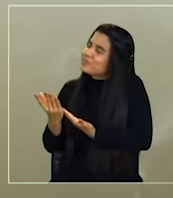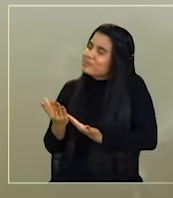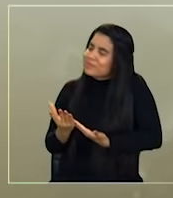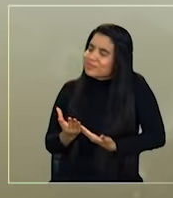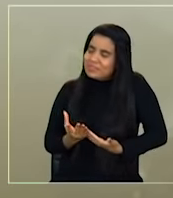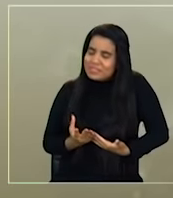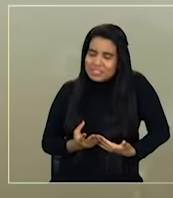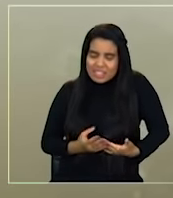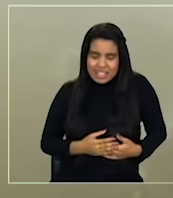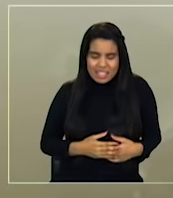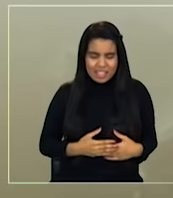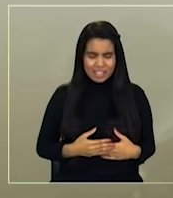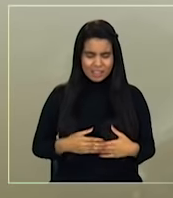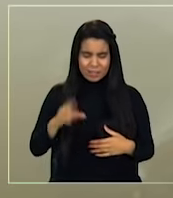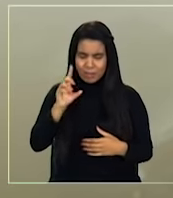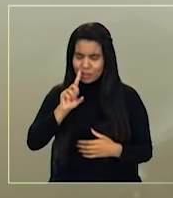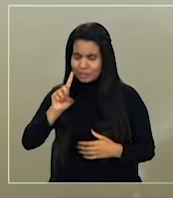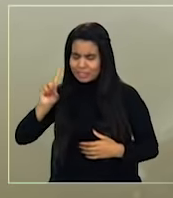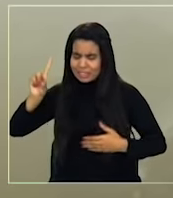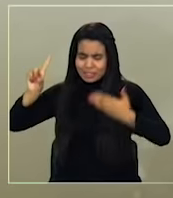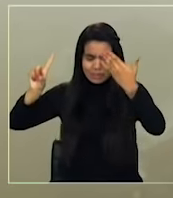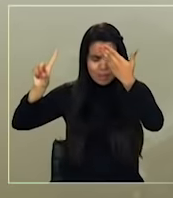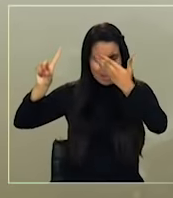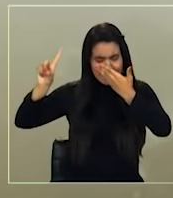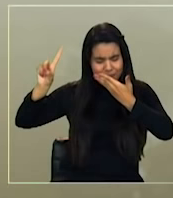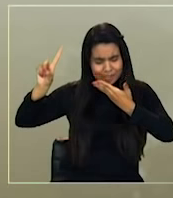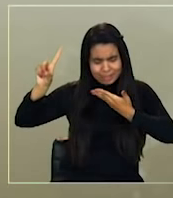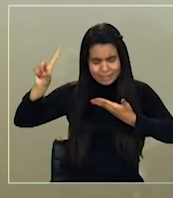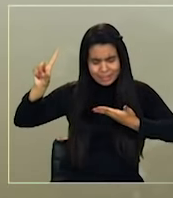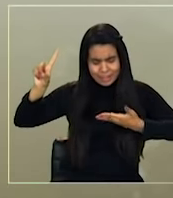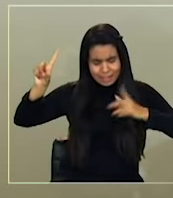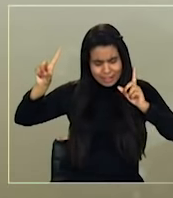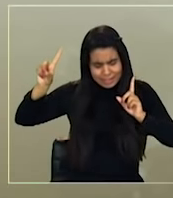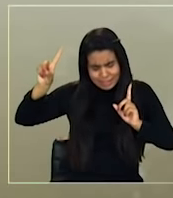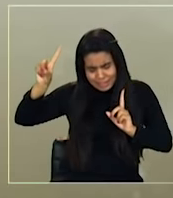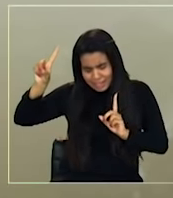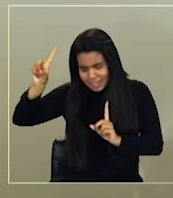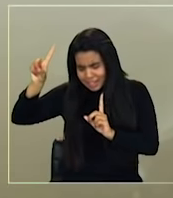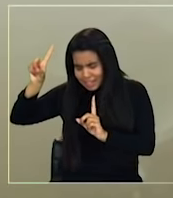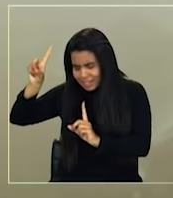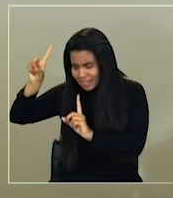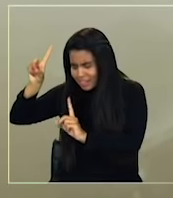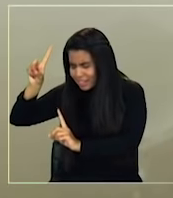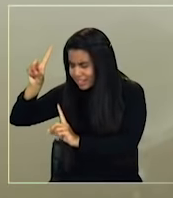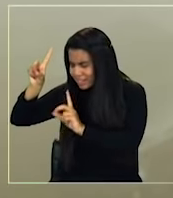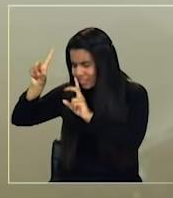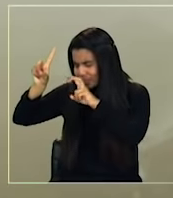Envolto em Tua presença, envolto em Tua presença.